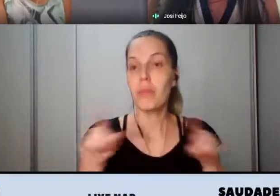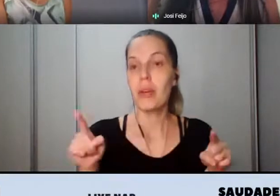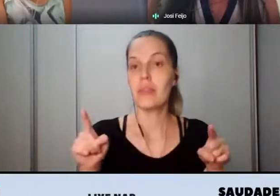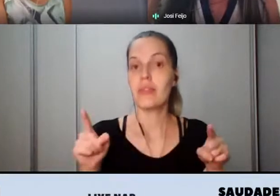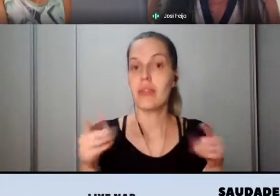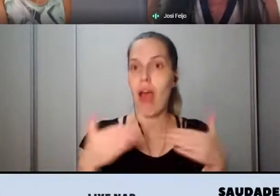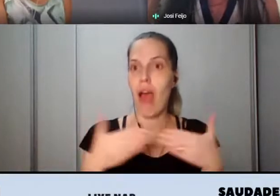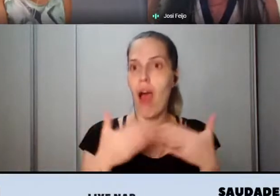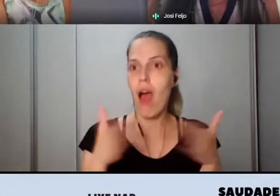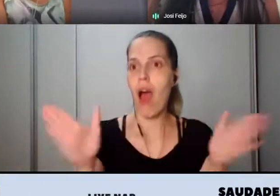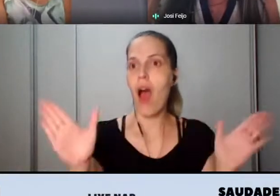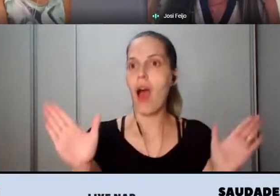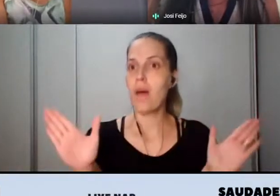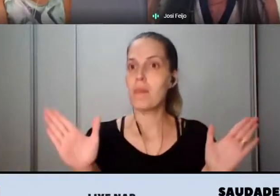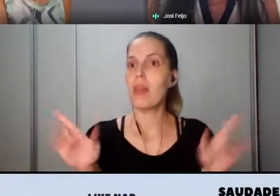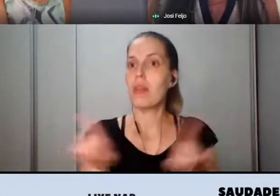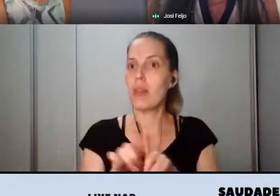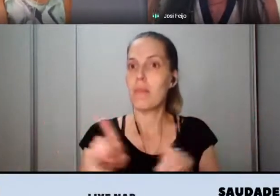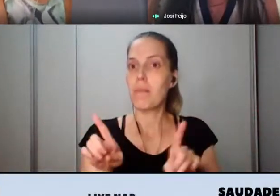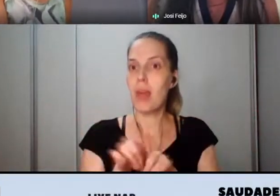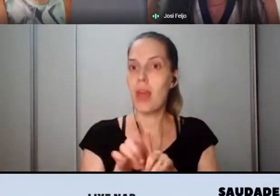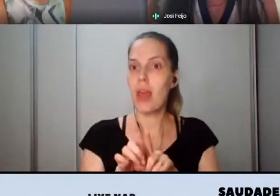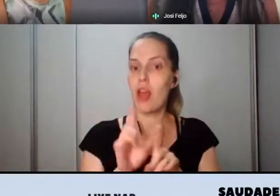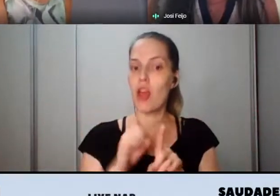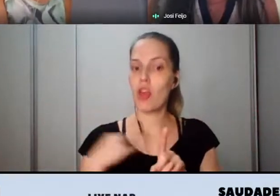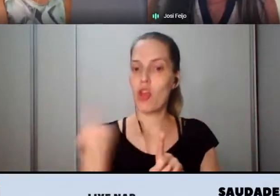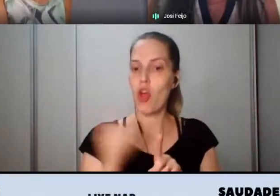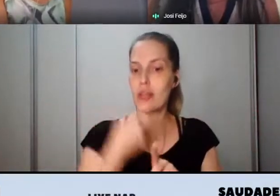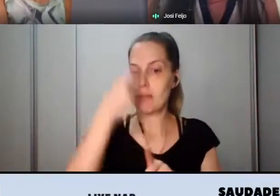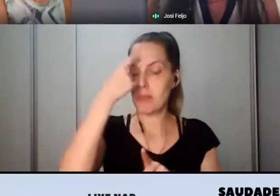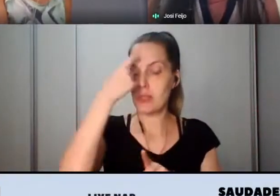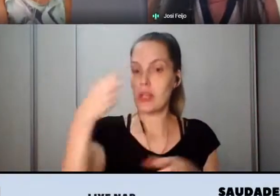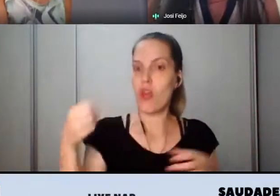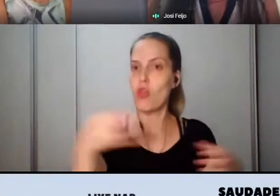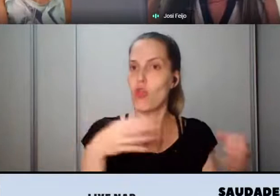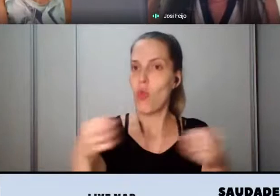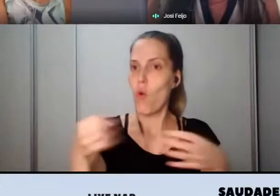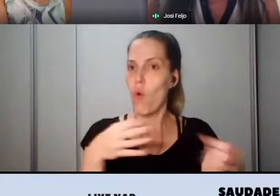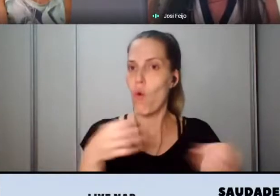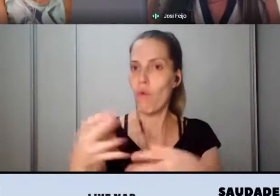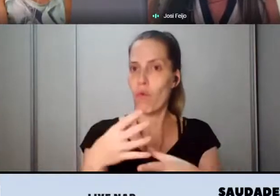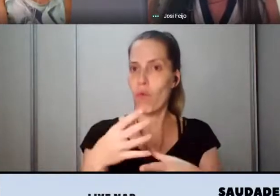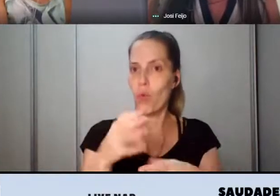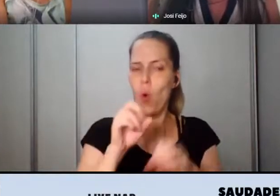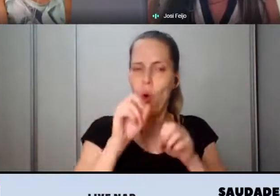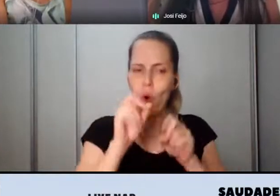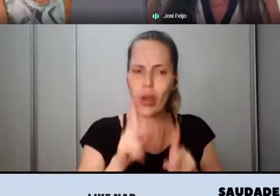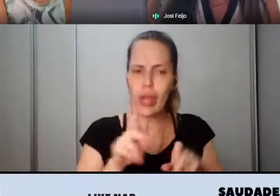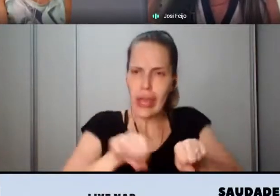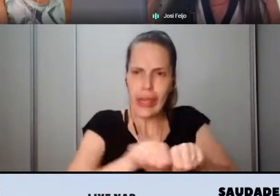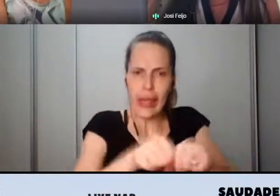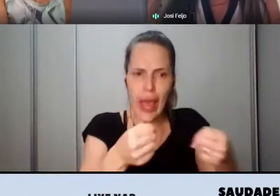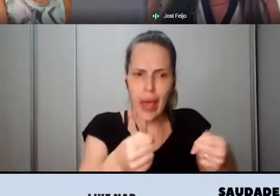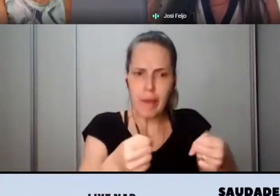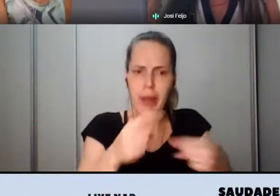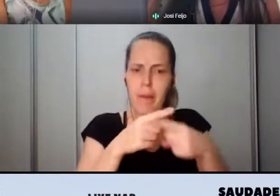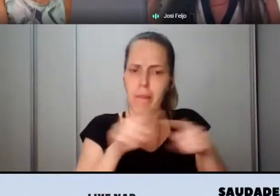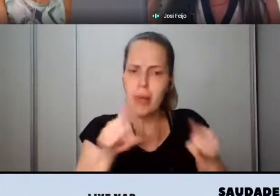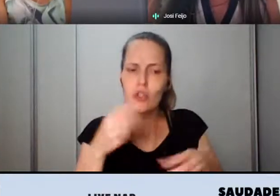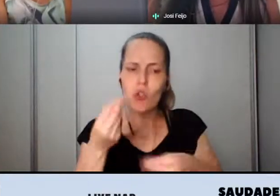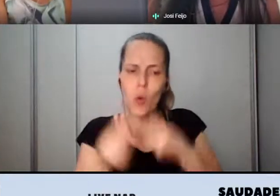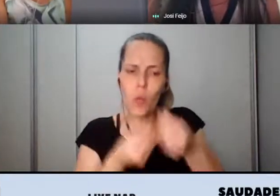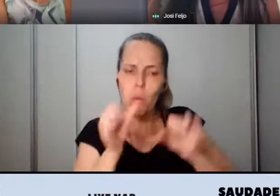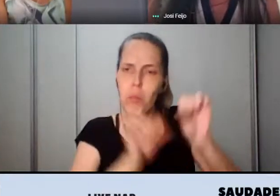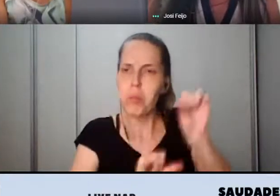para pensarmos coisas novas, né? Nos vermos em outros contextos, pensarmos outras